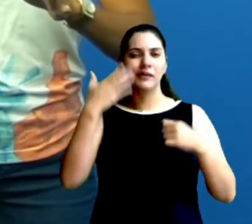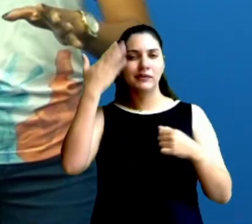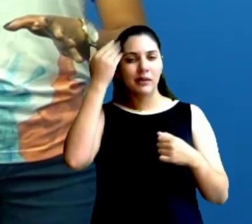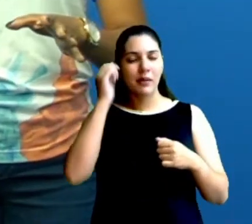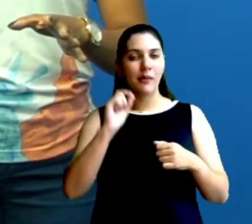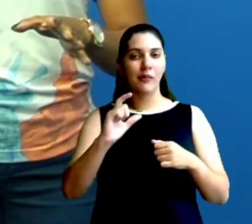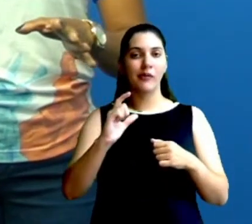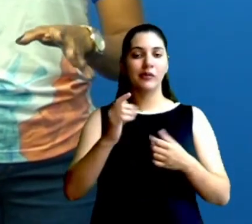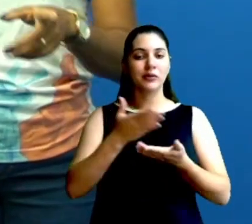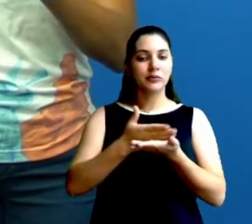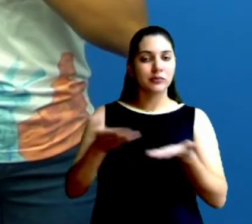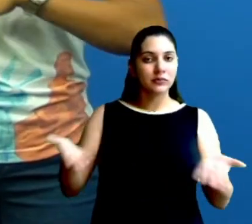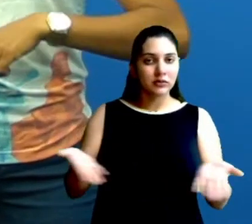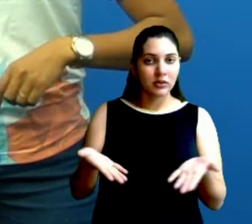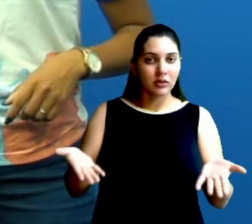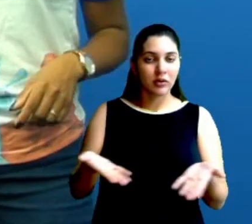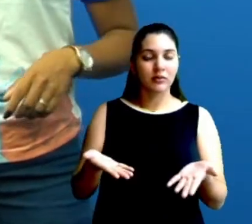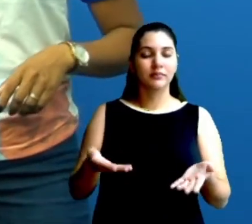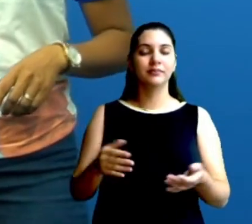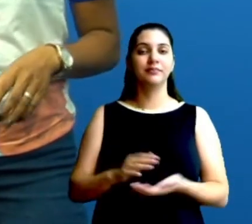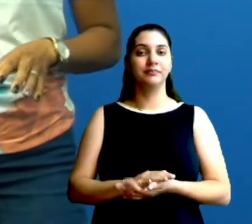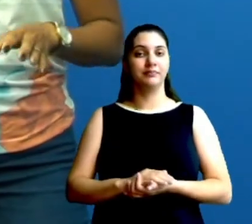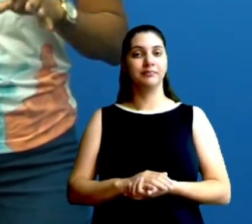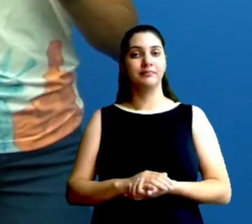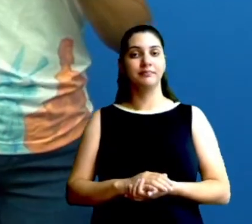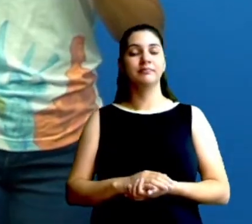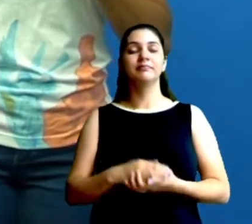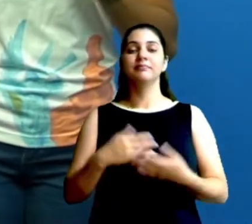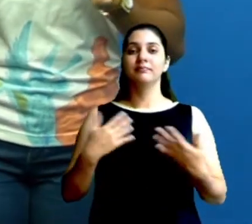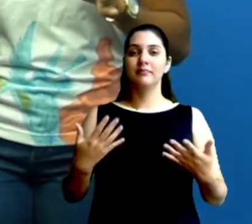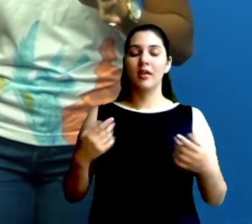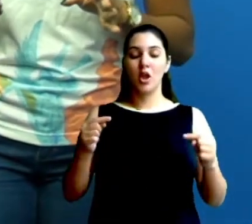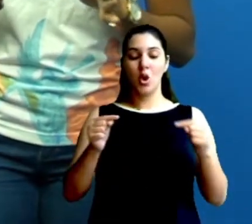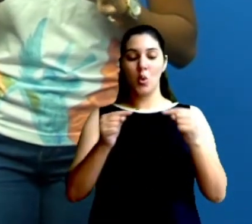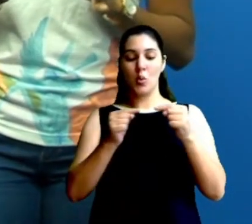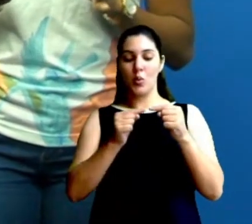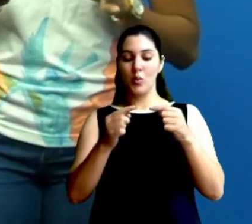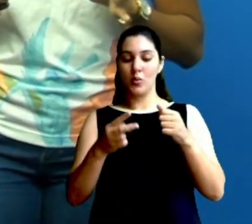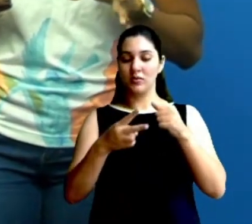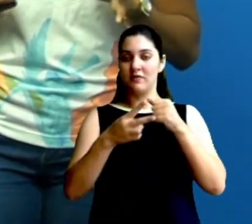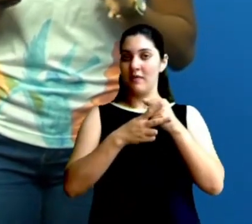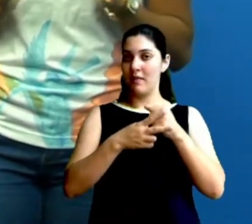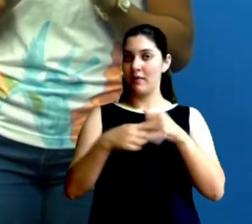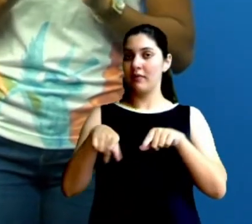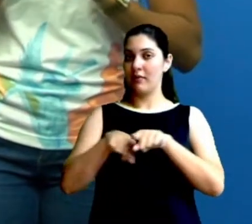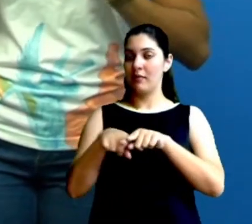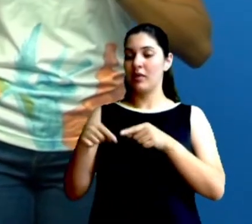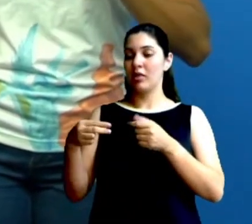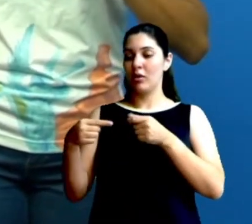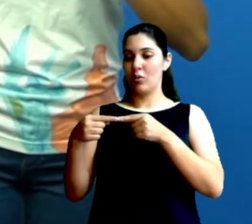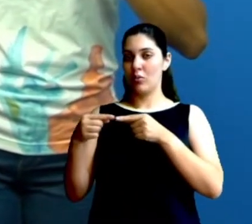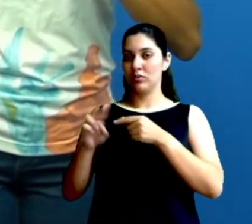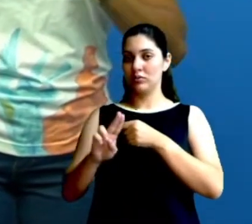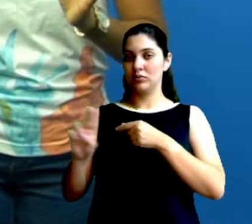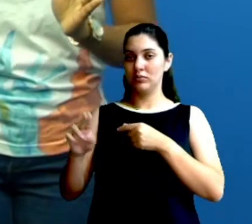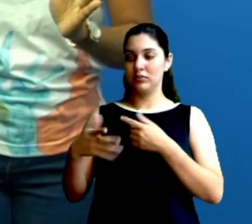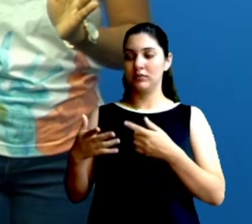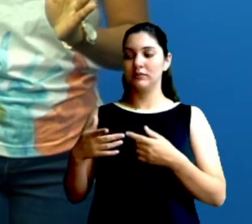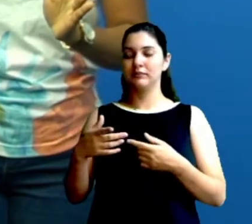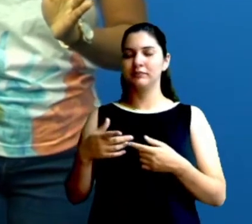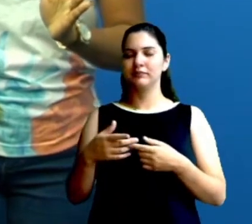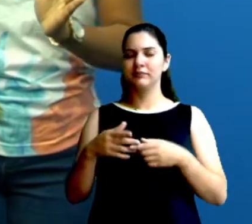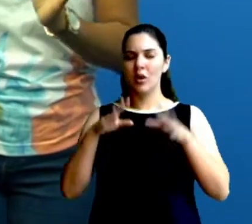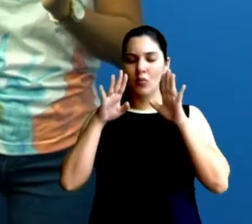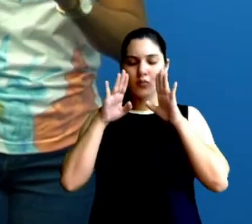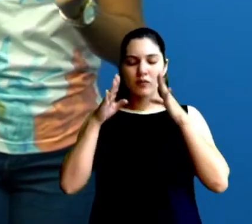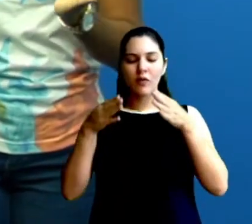né? Começando agora, então vamos lá. Concordância verbal e nominal. Então, coloca aí logo uma